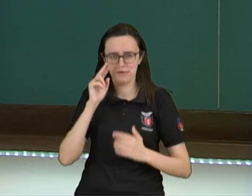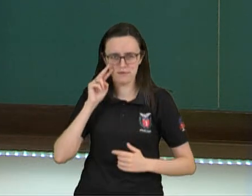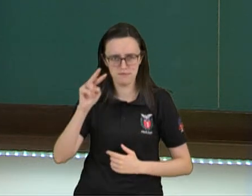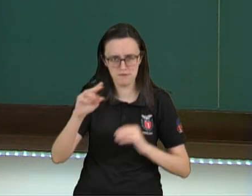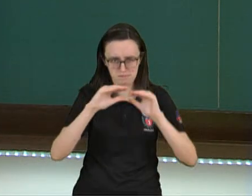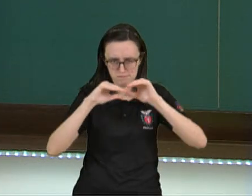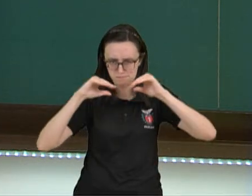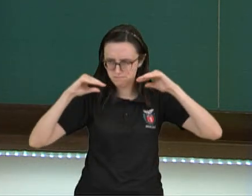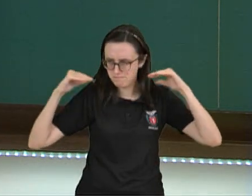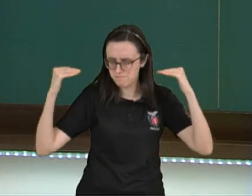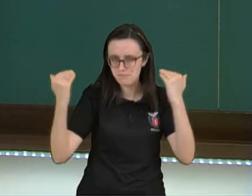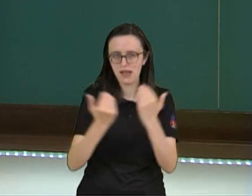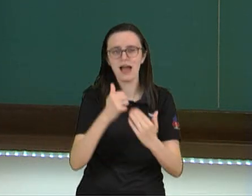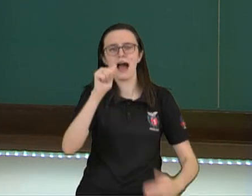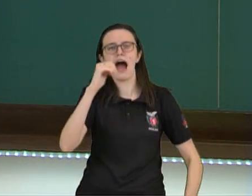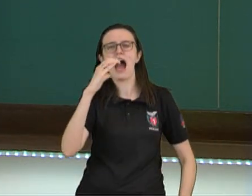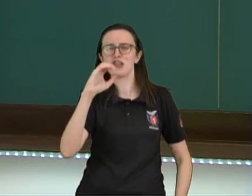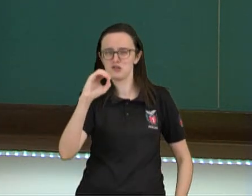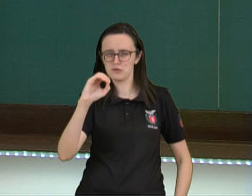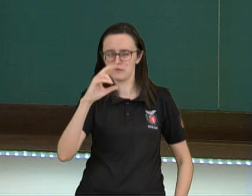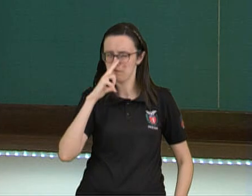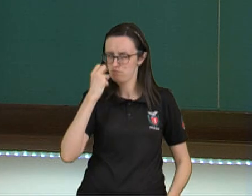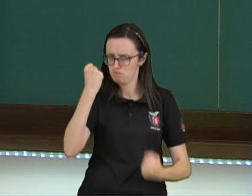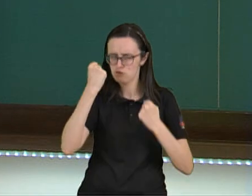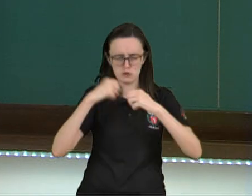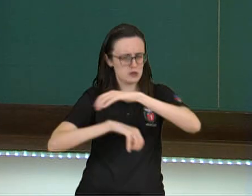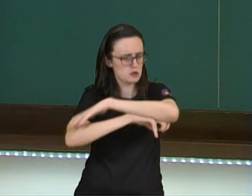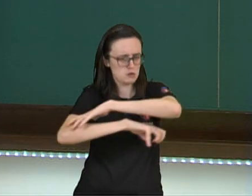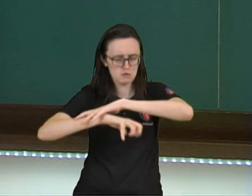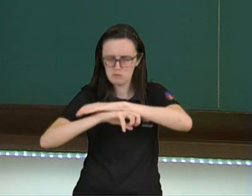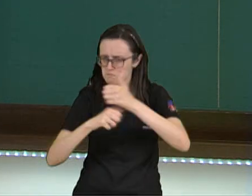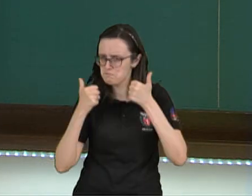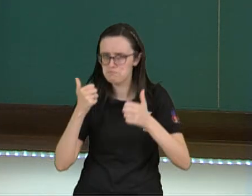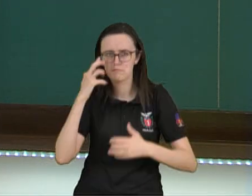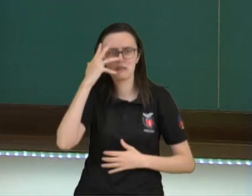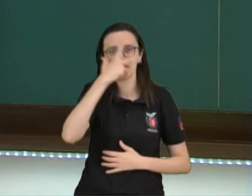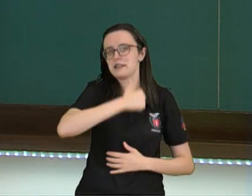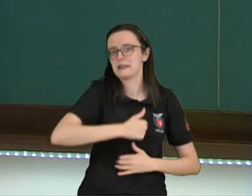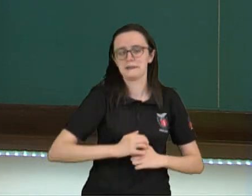todo reforçado com aço e tudo mais. Uma infraestrutura muito bonita.